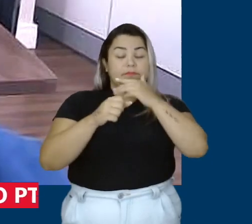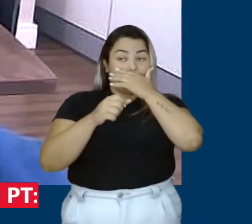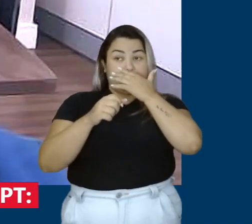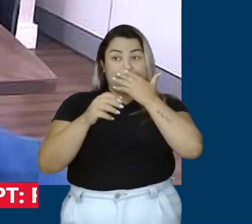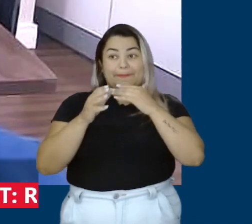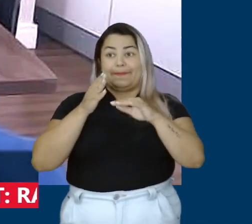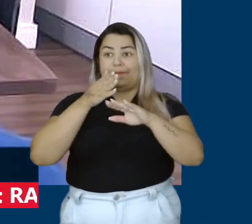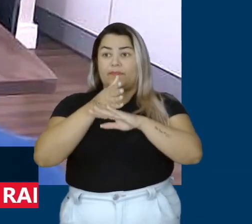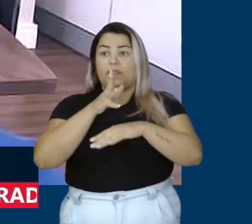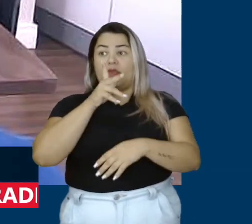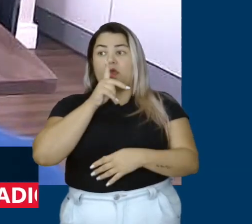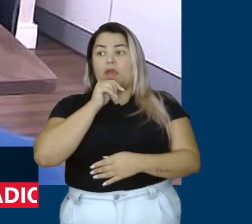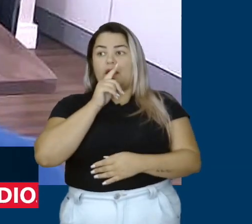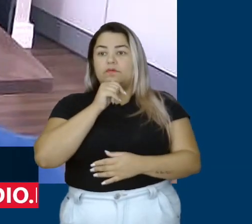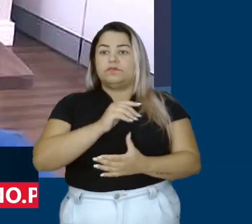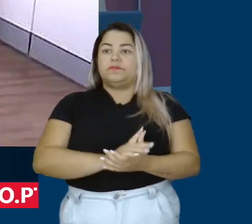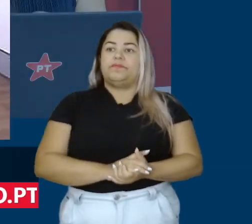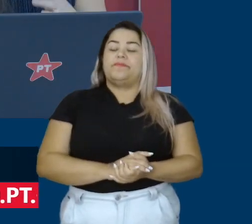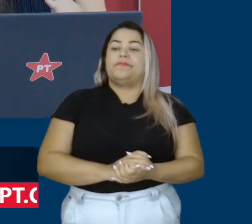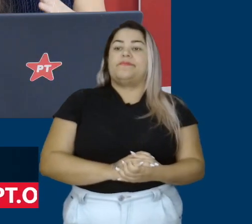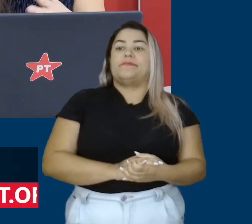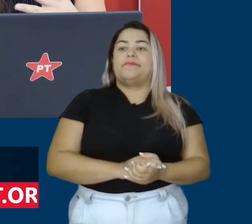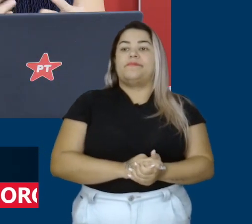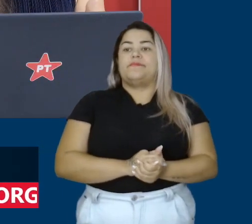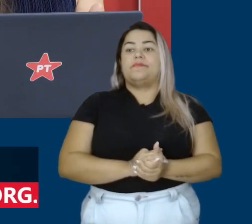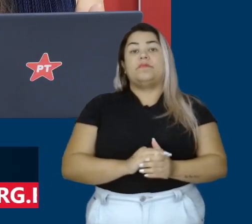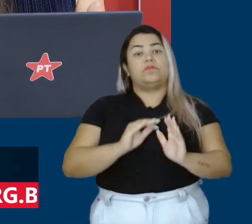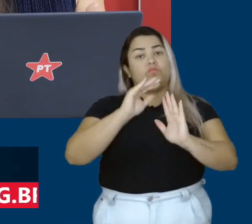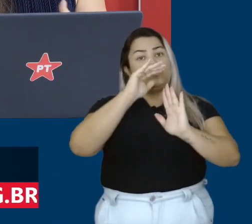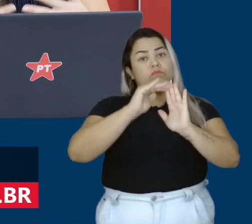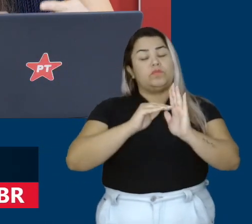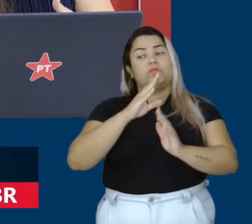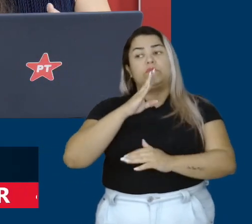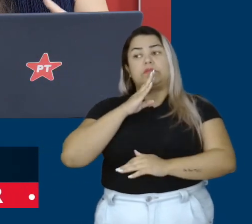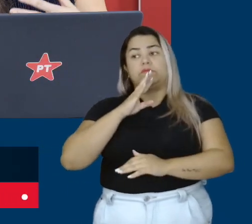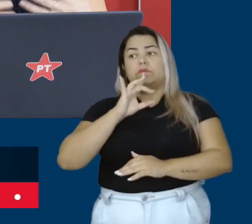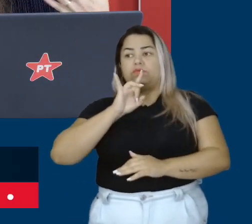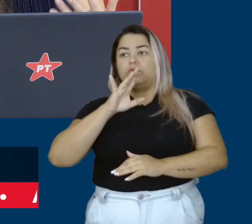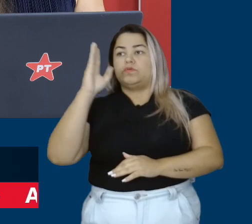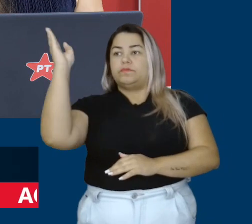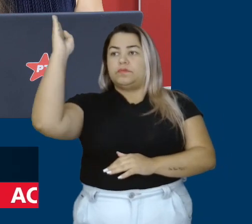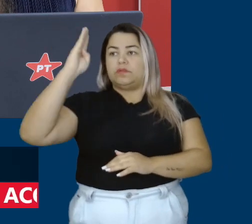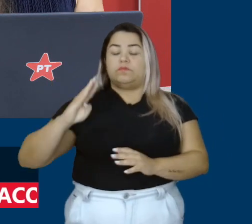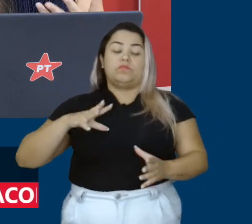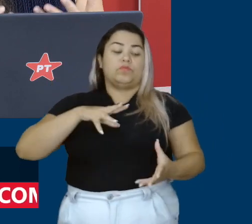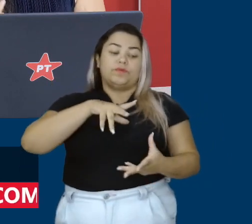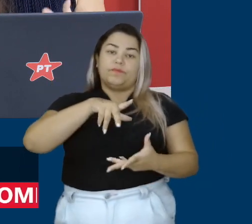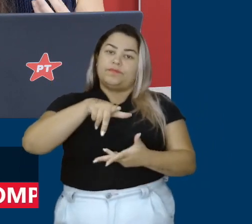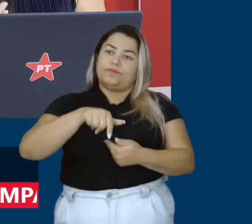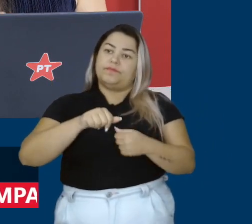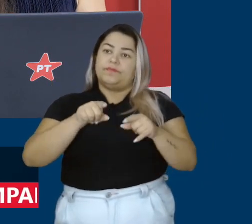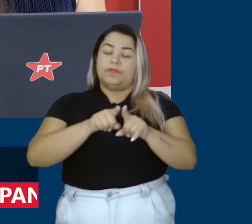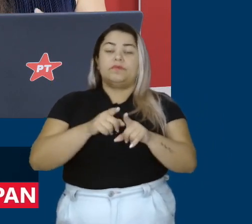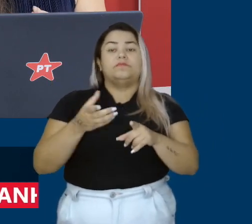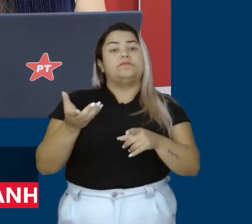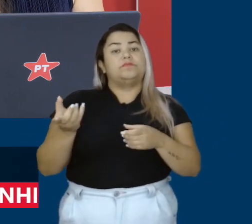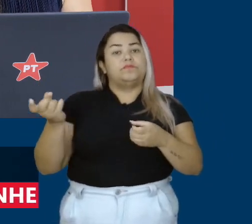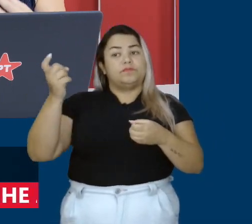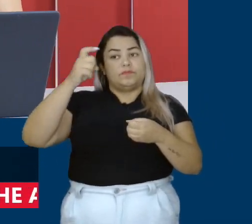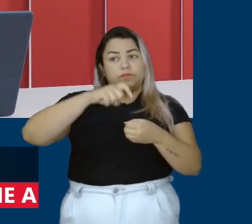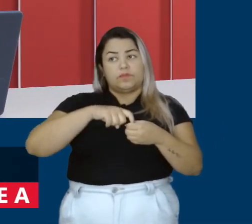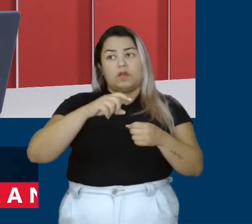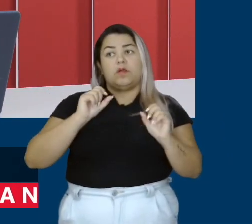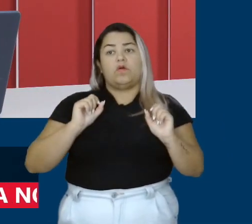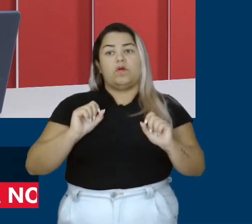à água. E esse programa que ficou conhecido não só no Brasil, mas mundialmente, eu queria que você retomasse aí